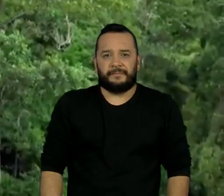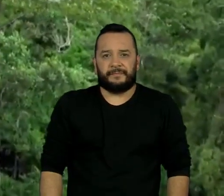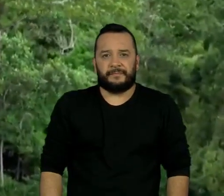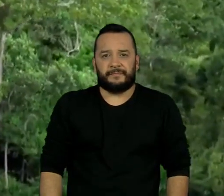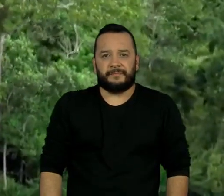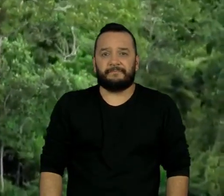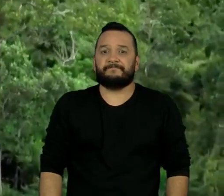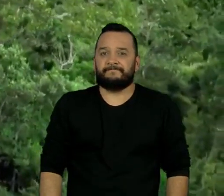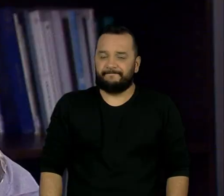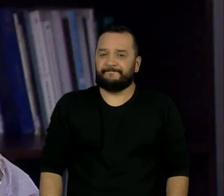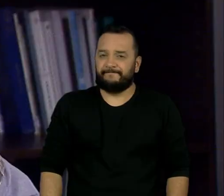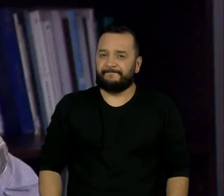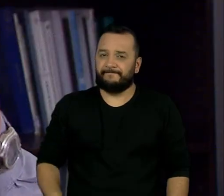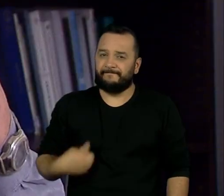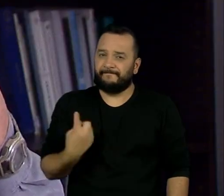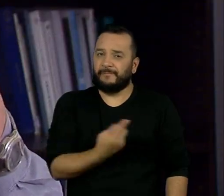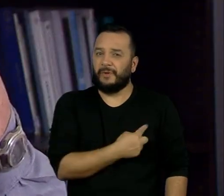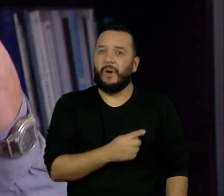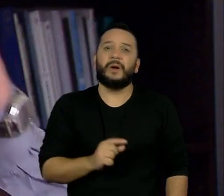Se nós